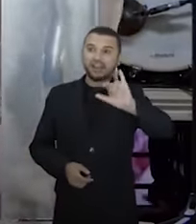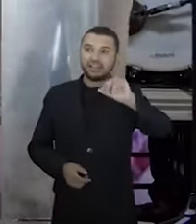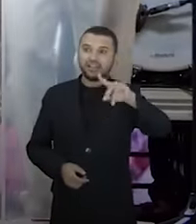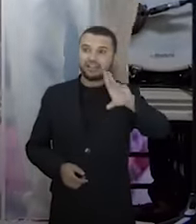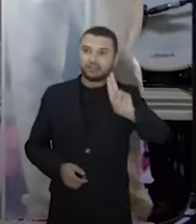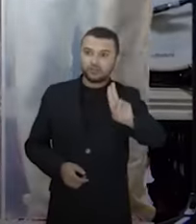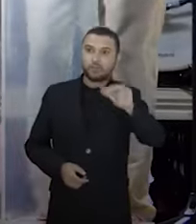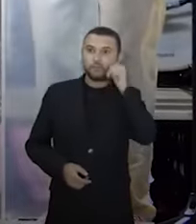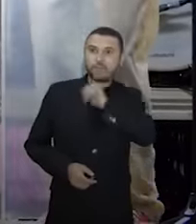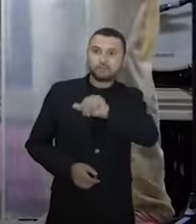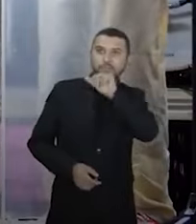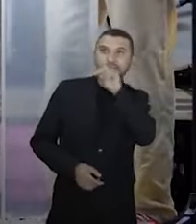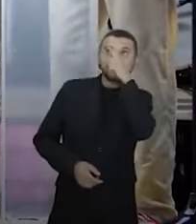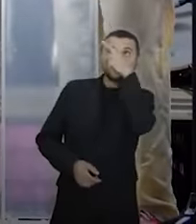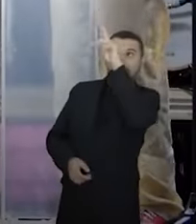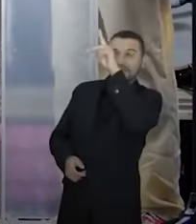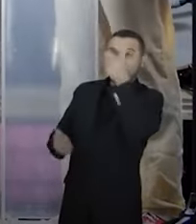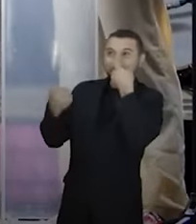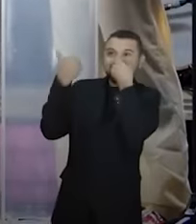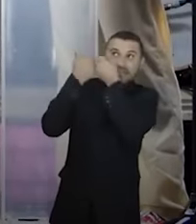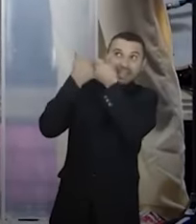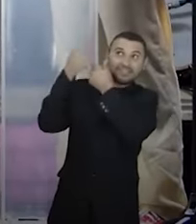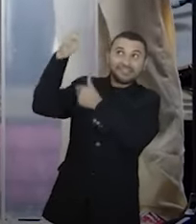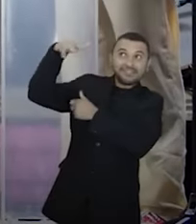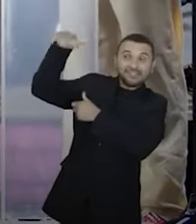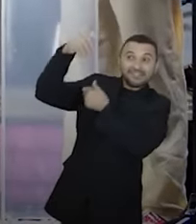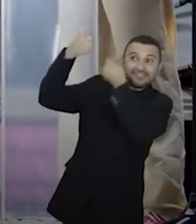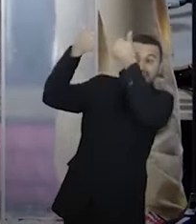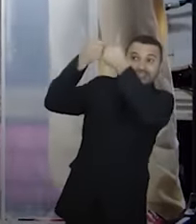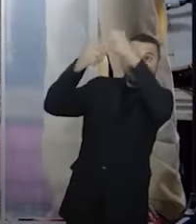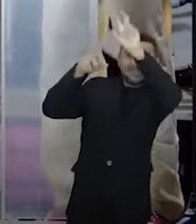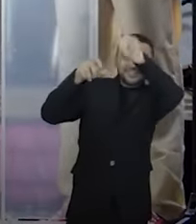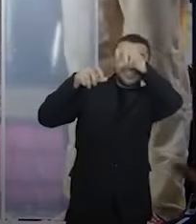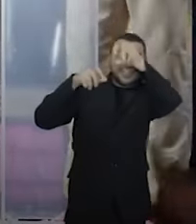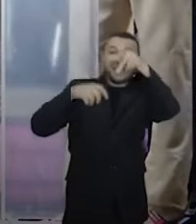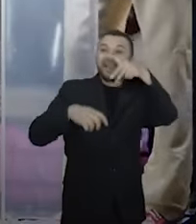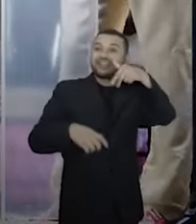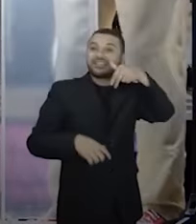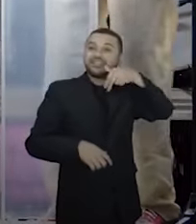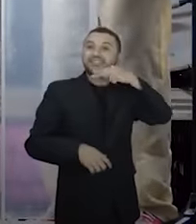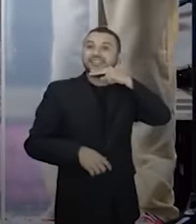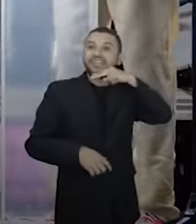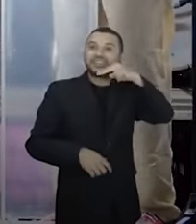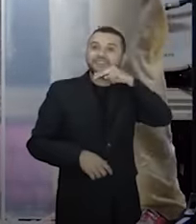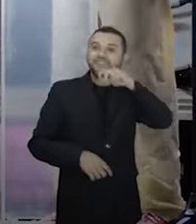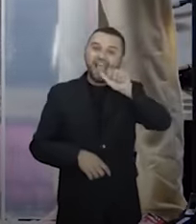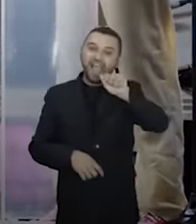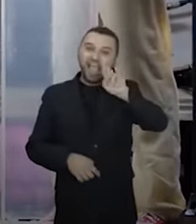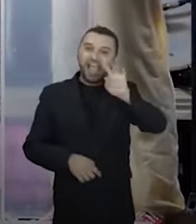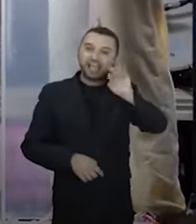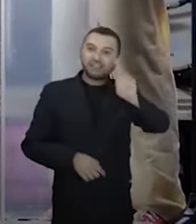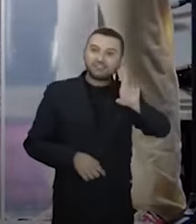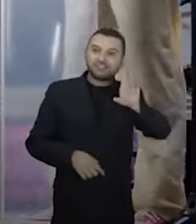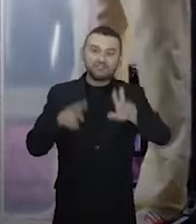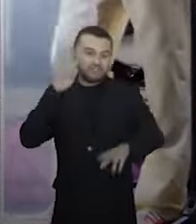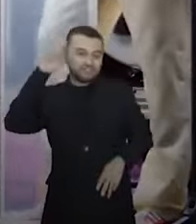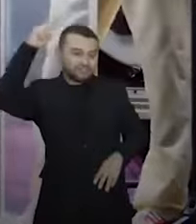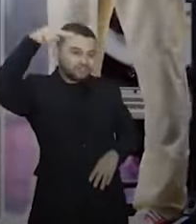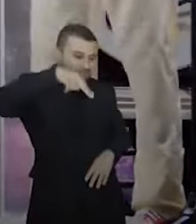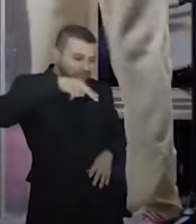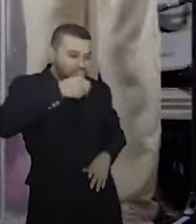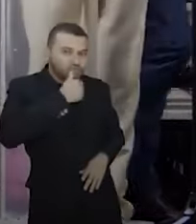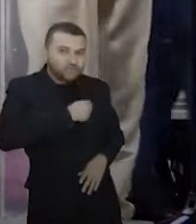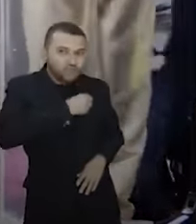lado, bem pertinho, está o seu neto, Arthur, vendo o avô